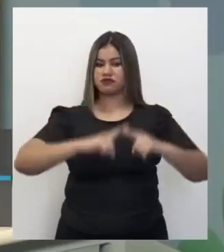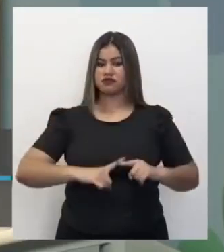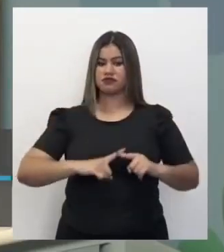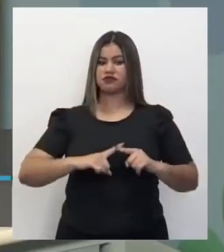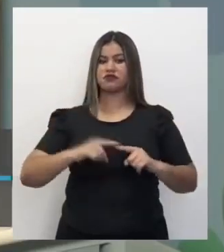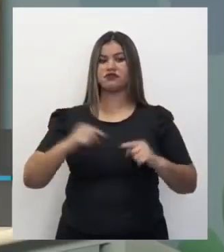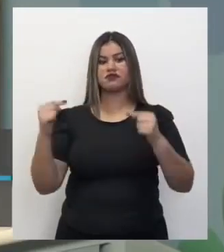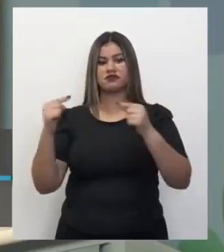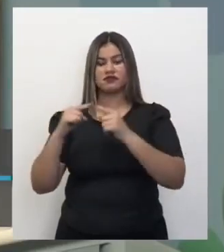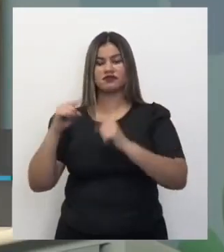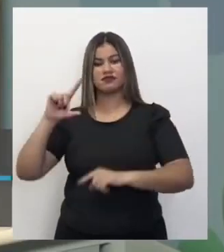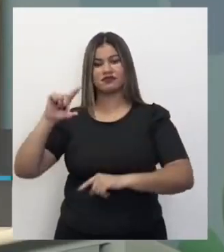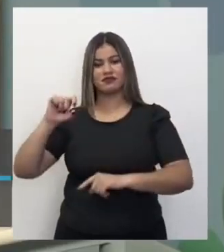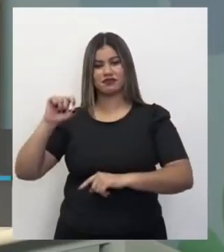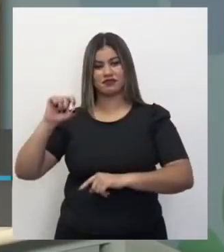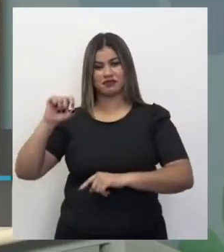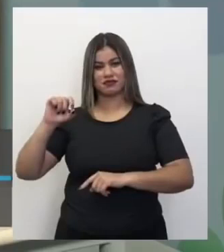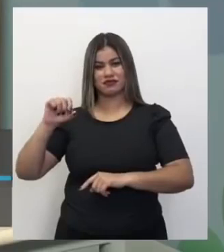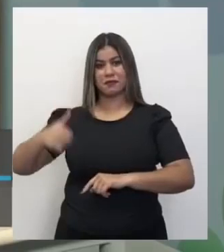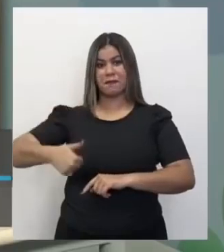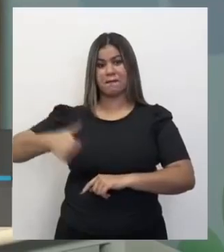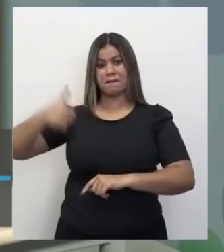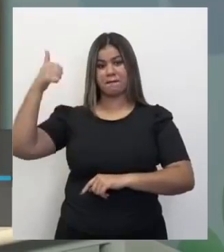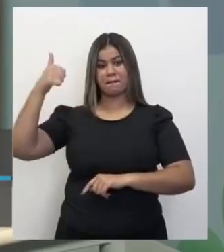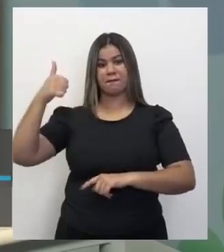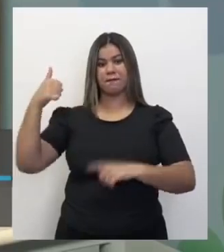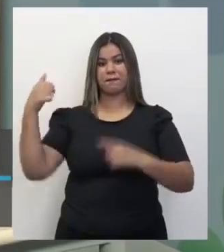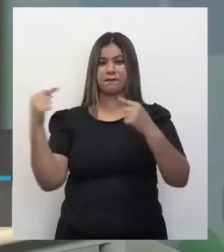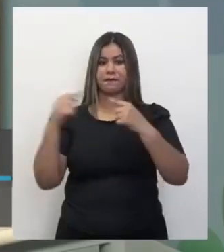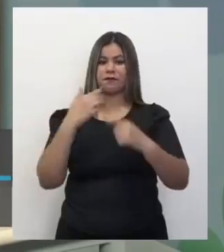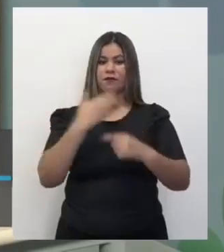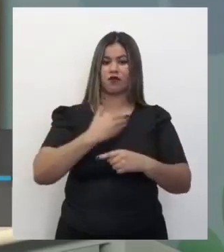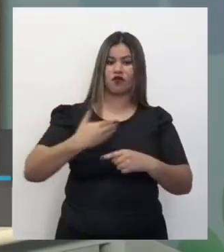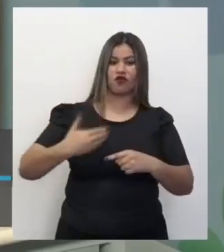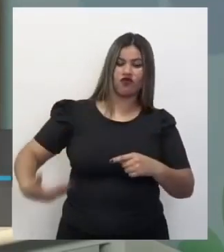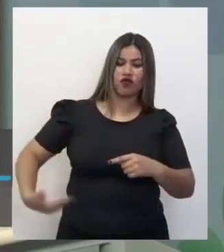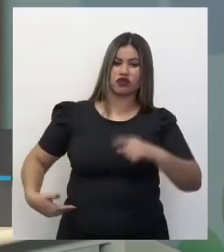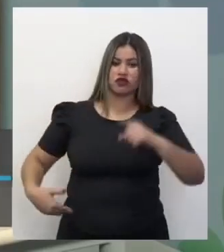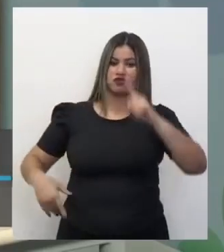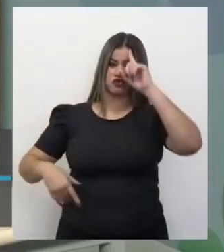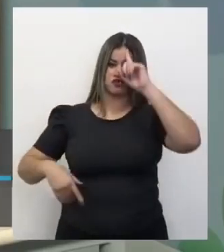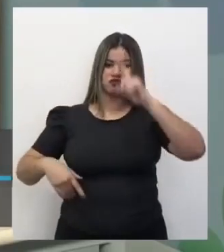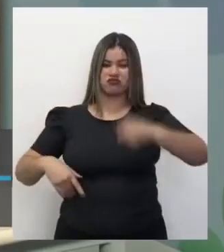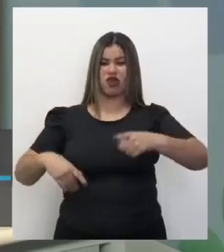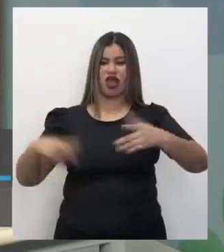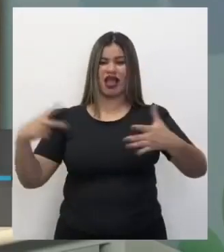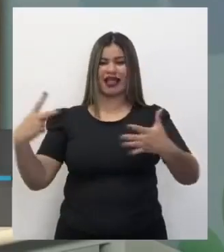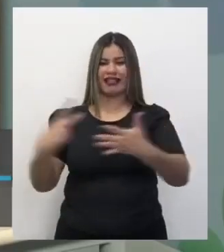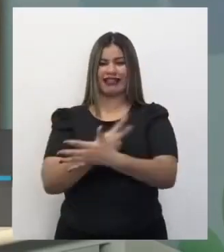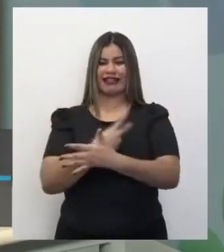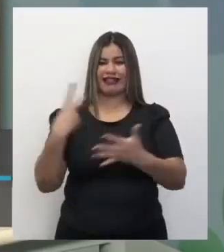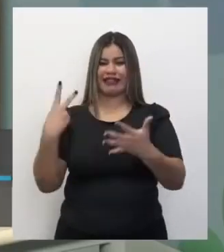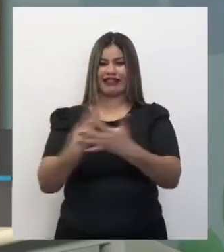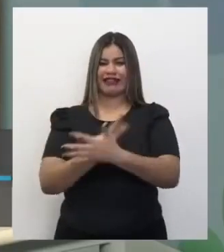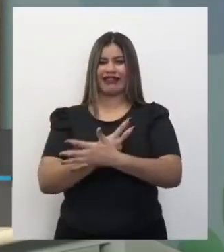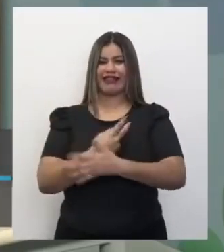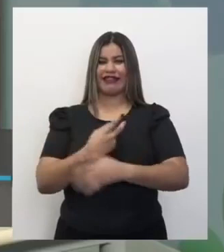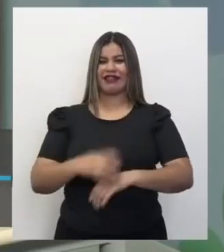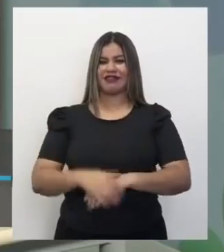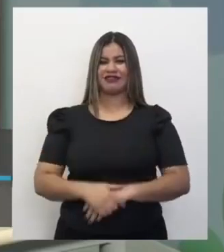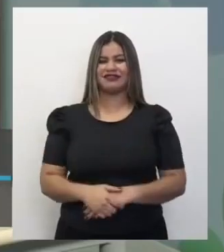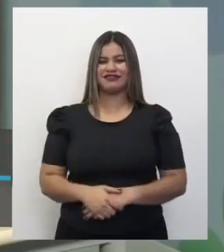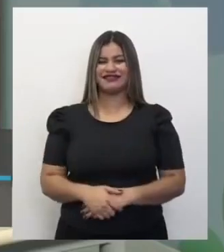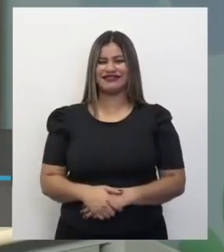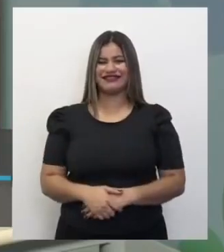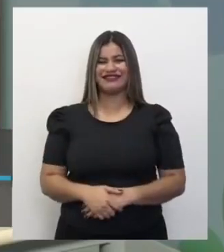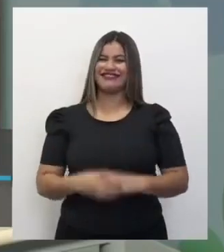as 10. Legal. Que era no que o governo mandou mal. E era um concurso do governo. Que eles